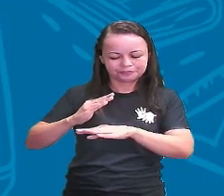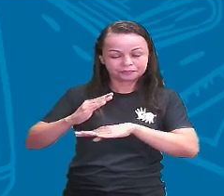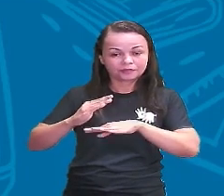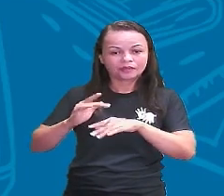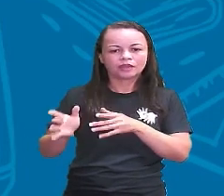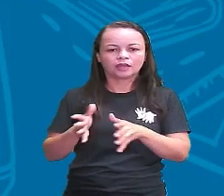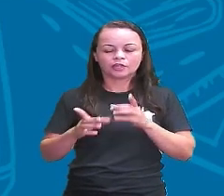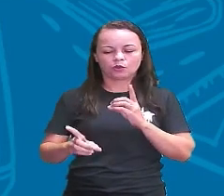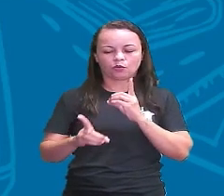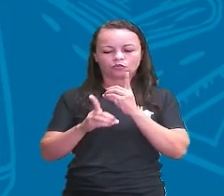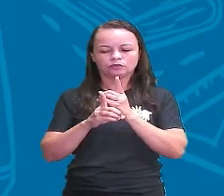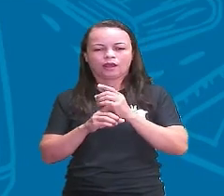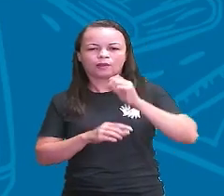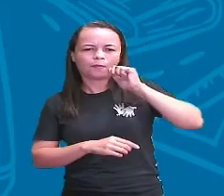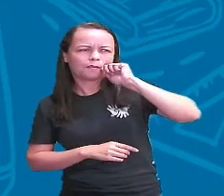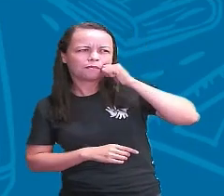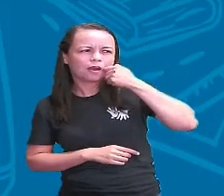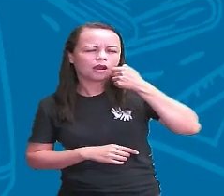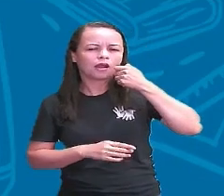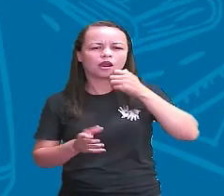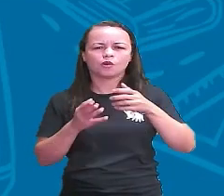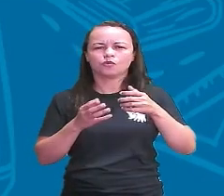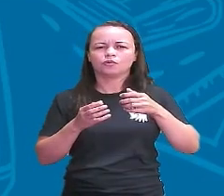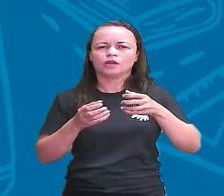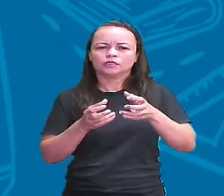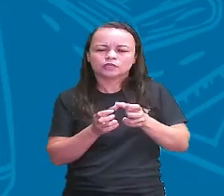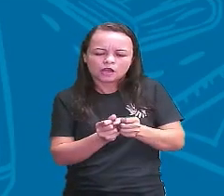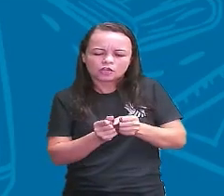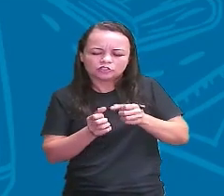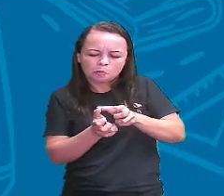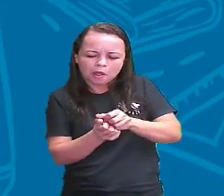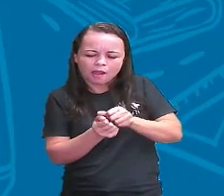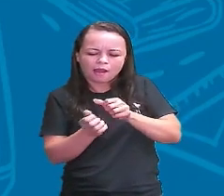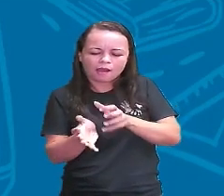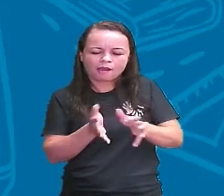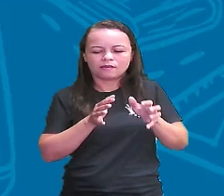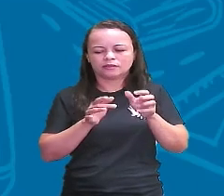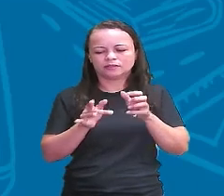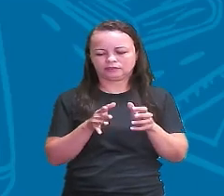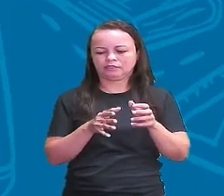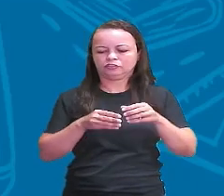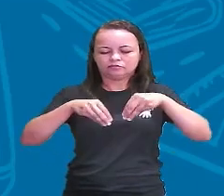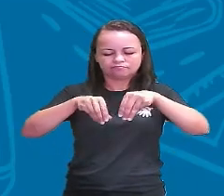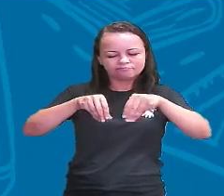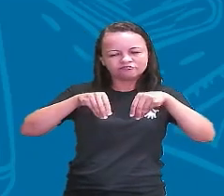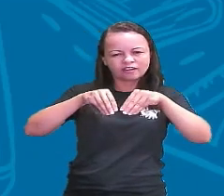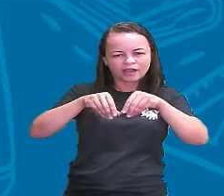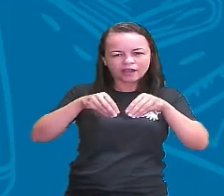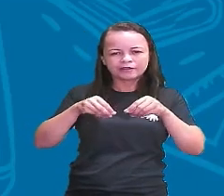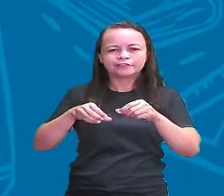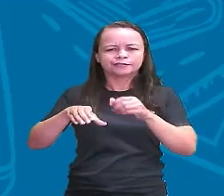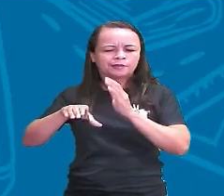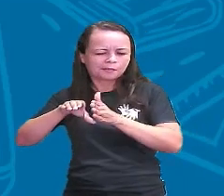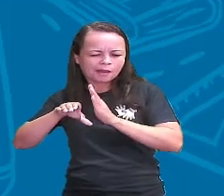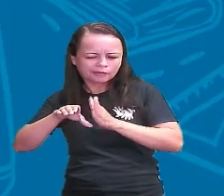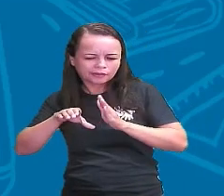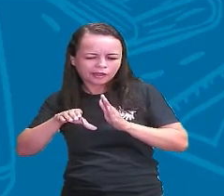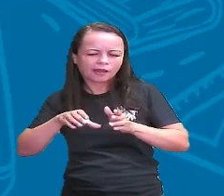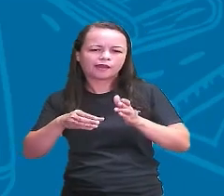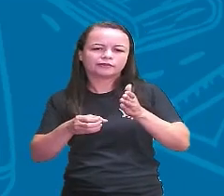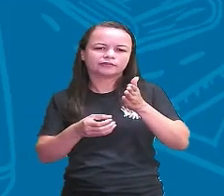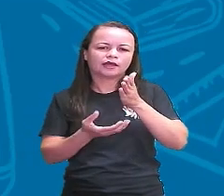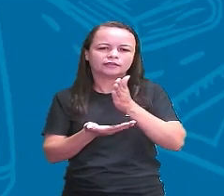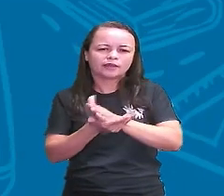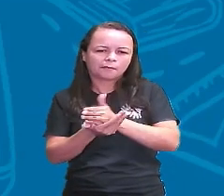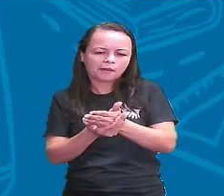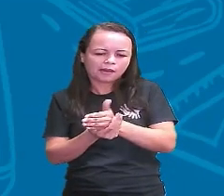são encontrados nos pães, nas massas, nos cereais, nas farinhas, na batata, na mandioca,